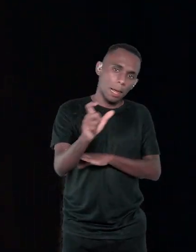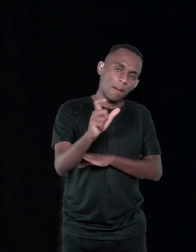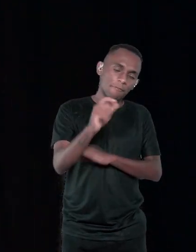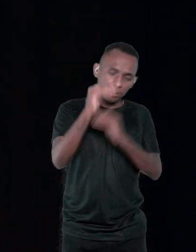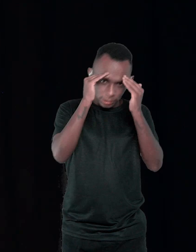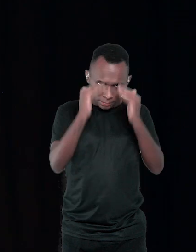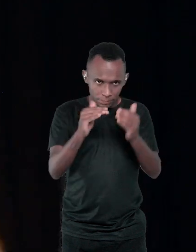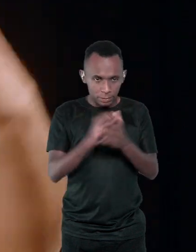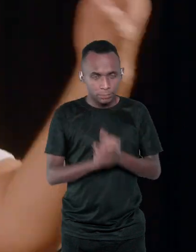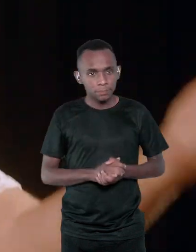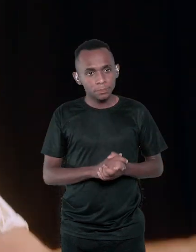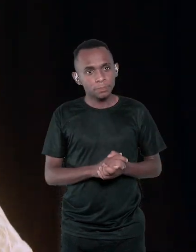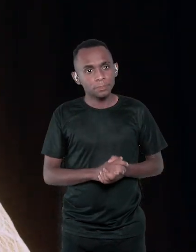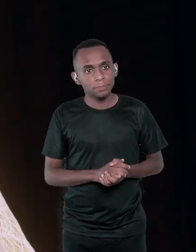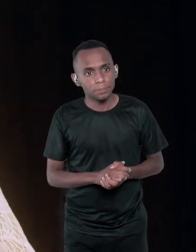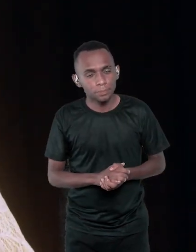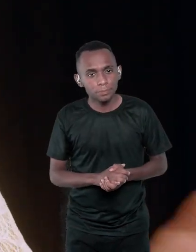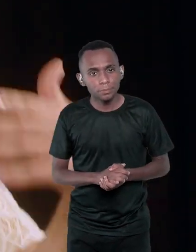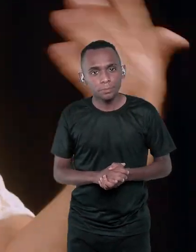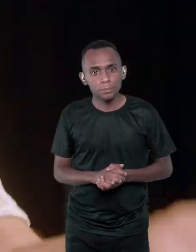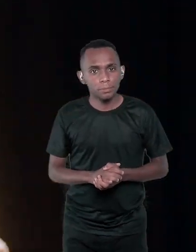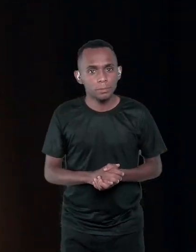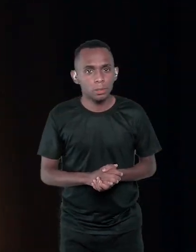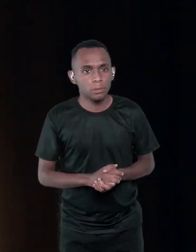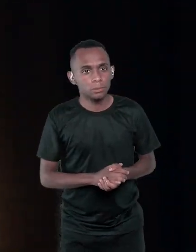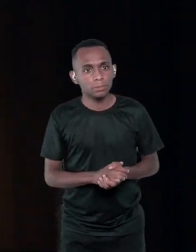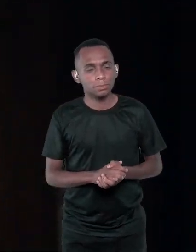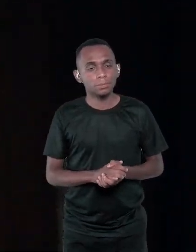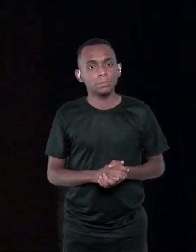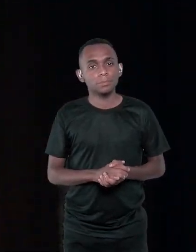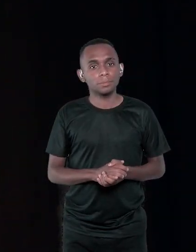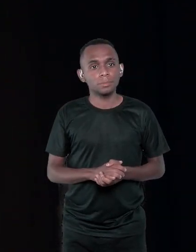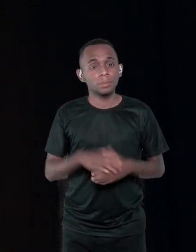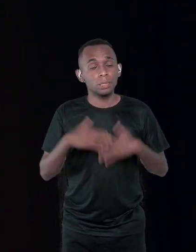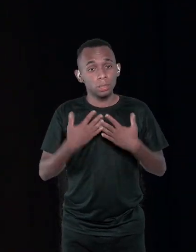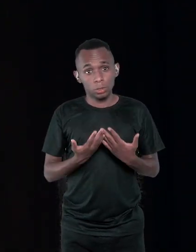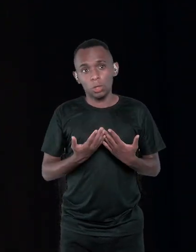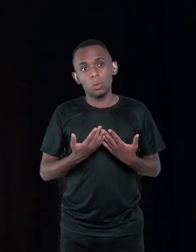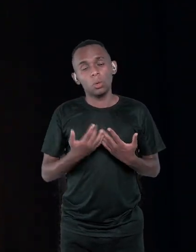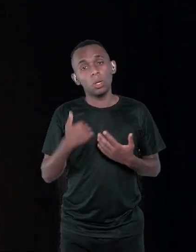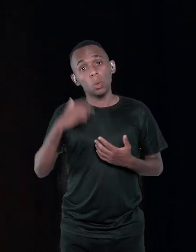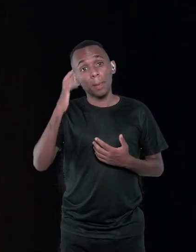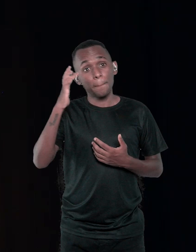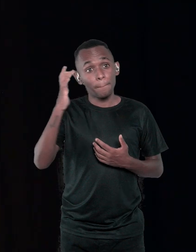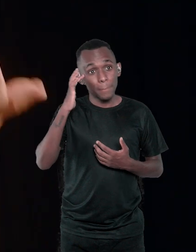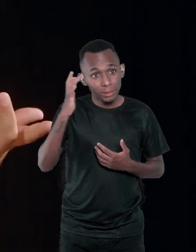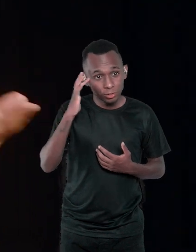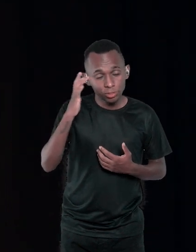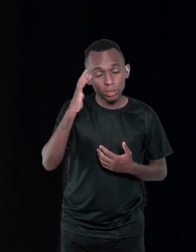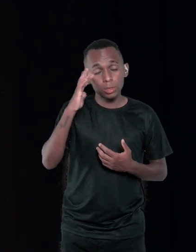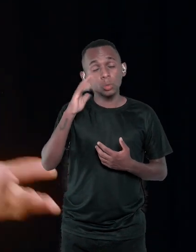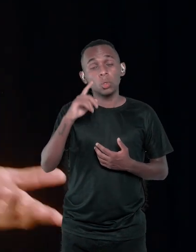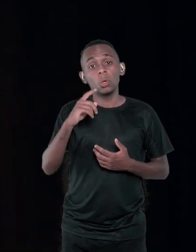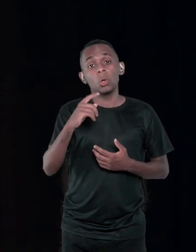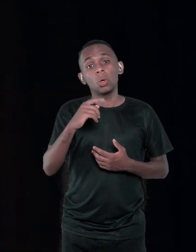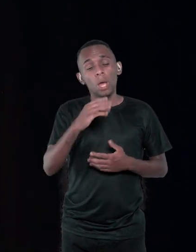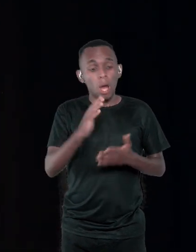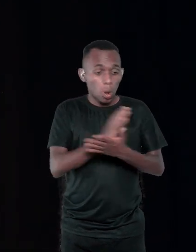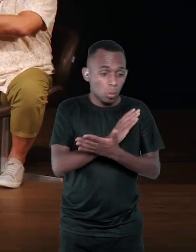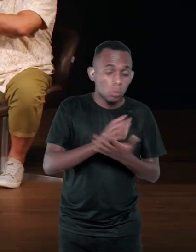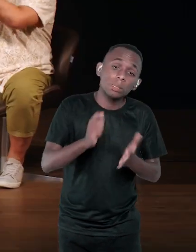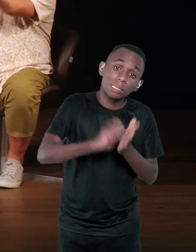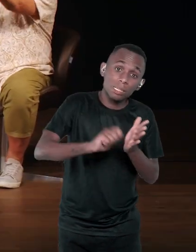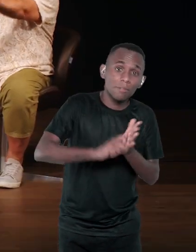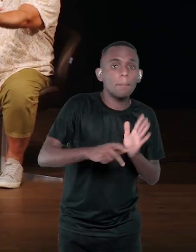Pureza eu até li no original, o Samir, obviamente, escreve em português. Eu imagino que A Idade do Vício foi escrito em inglês, porque a maioria